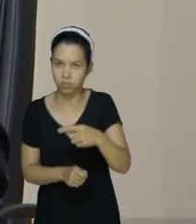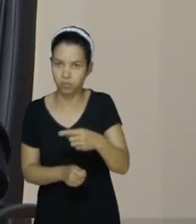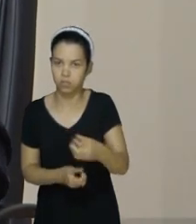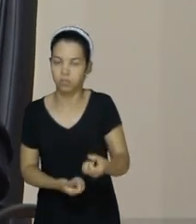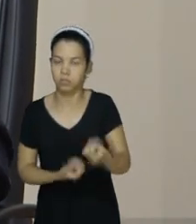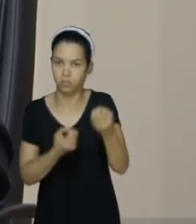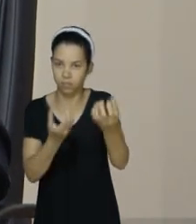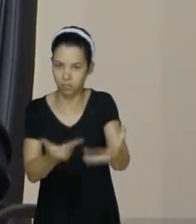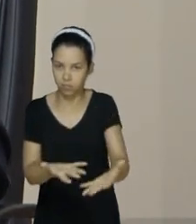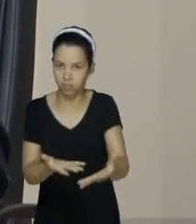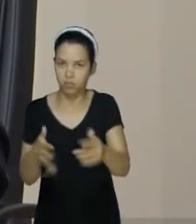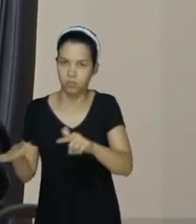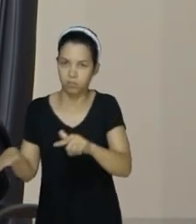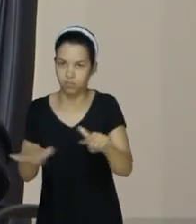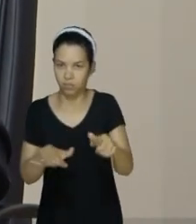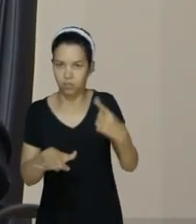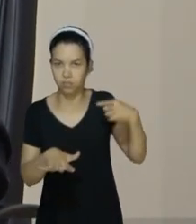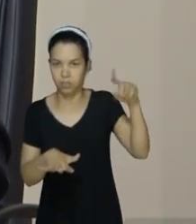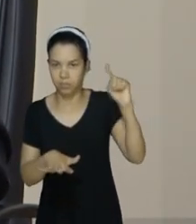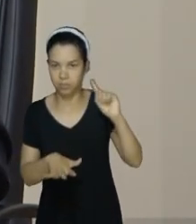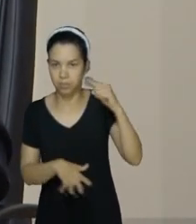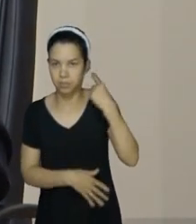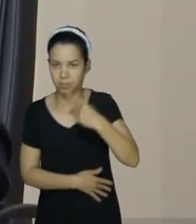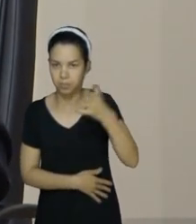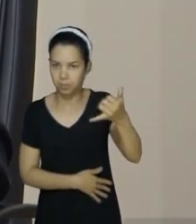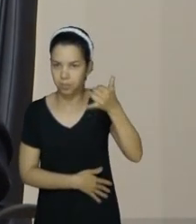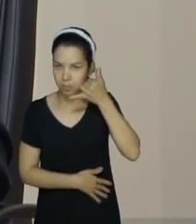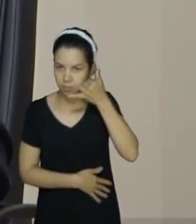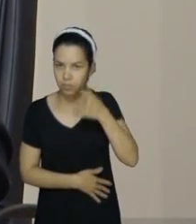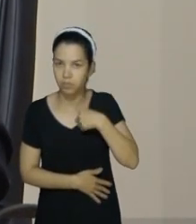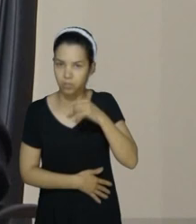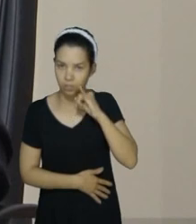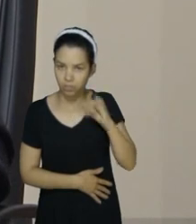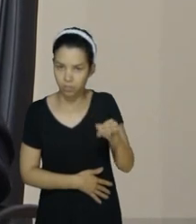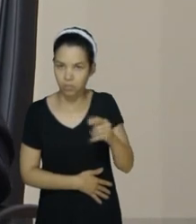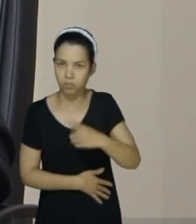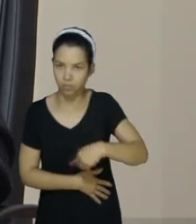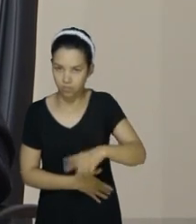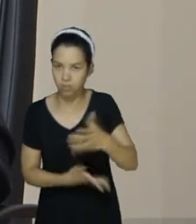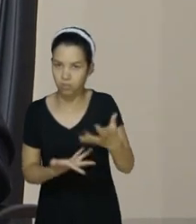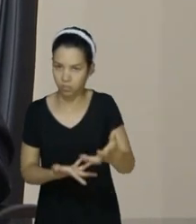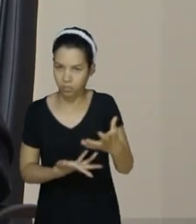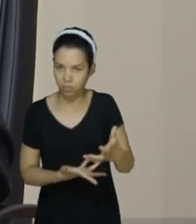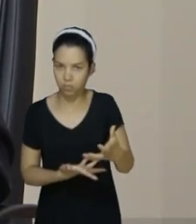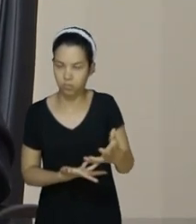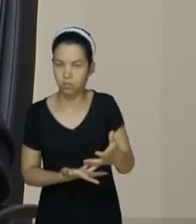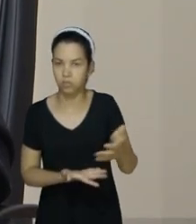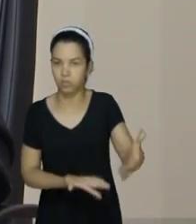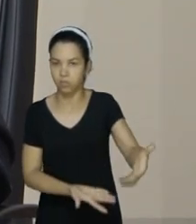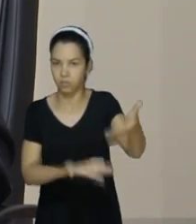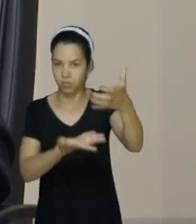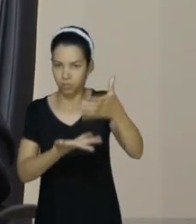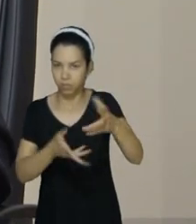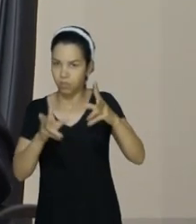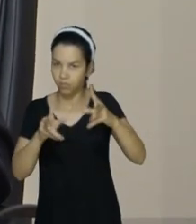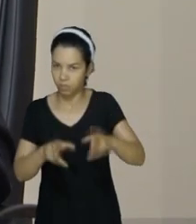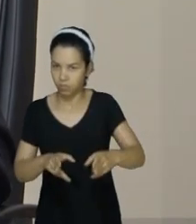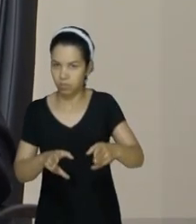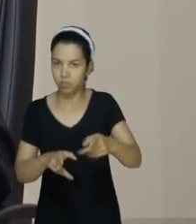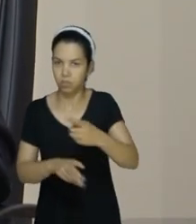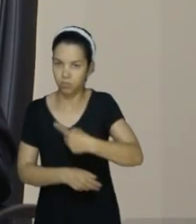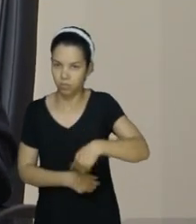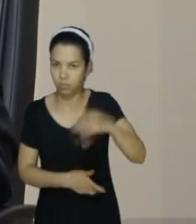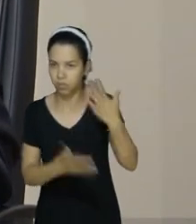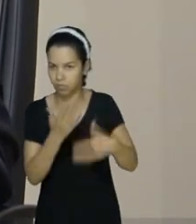Na semana passada, quando o deputado me ligou, eu disse a ele, oh, gostaria de te receber da mesma forma que vocês nos receberam quando